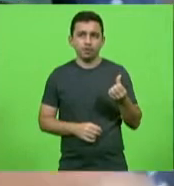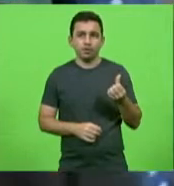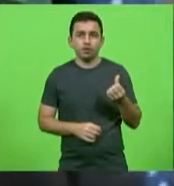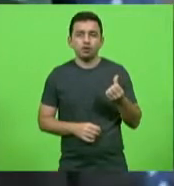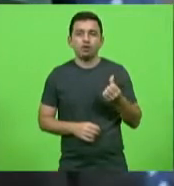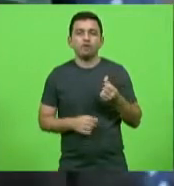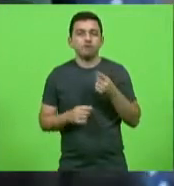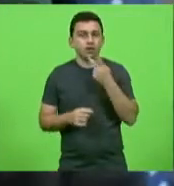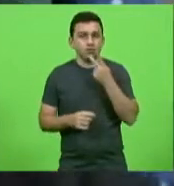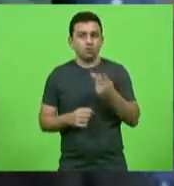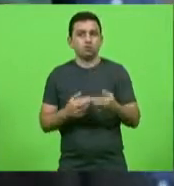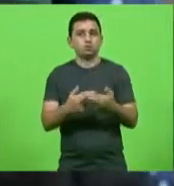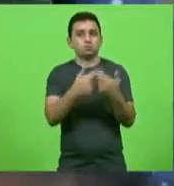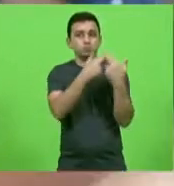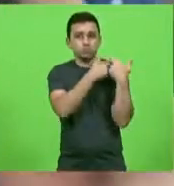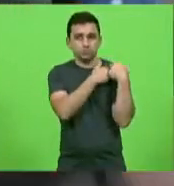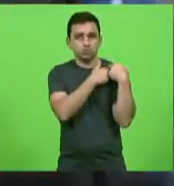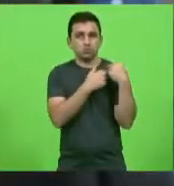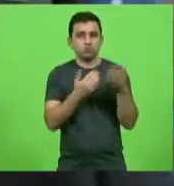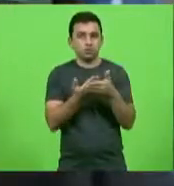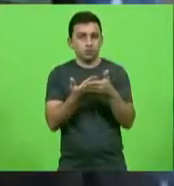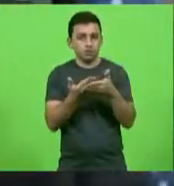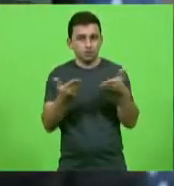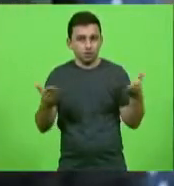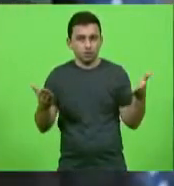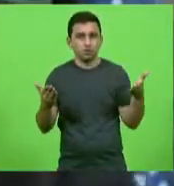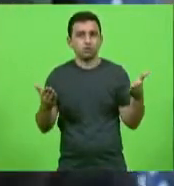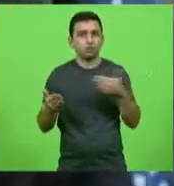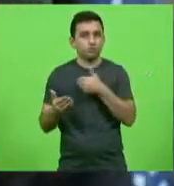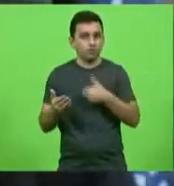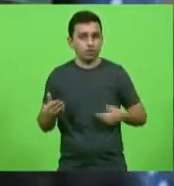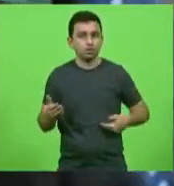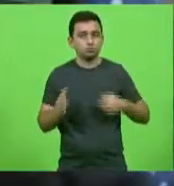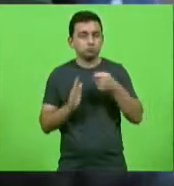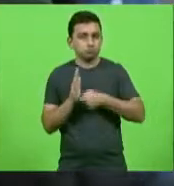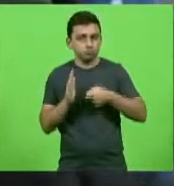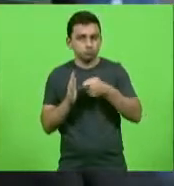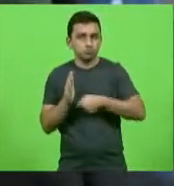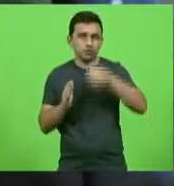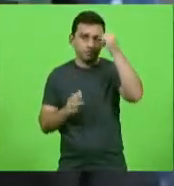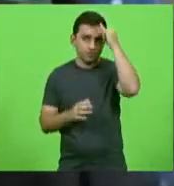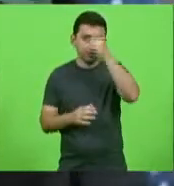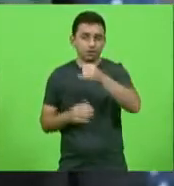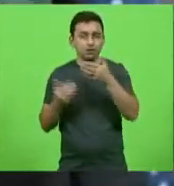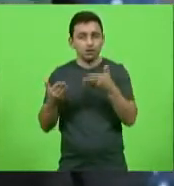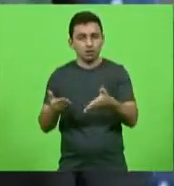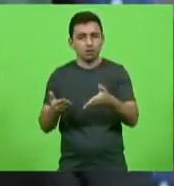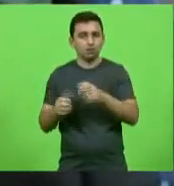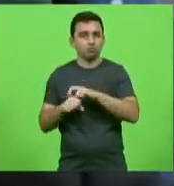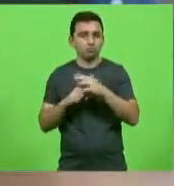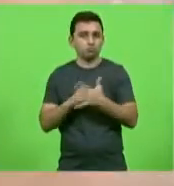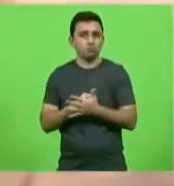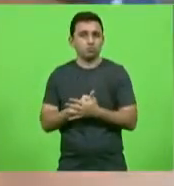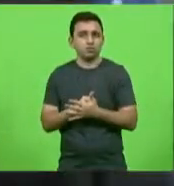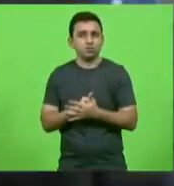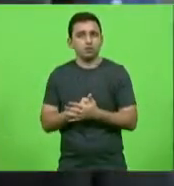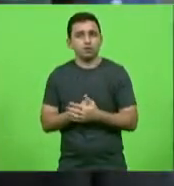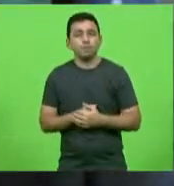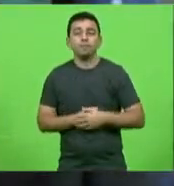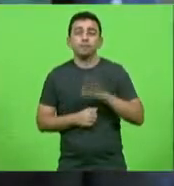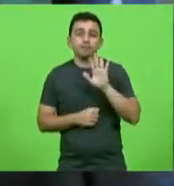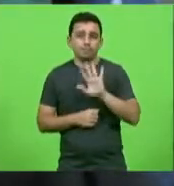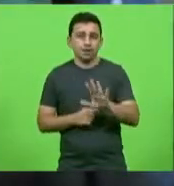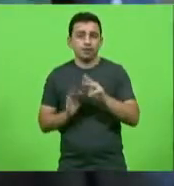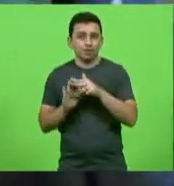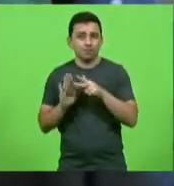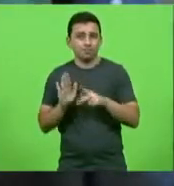a responsabilização dos agentes públicos durante a crise de enfrentamento à Covid-19. Não obstante a